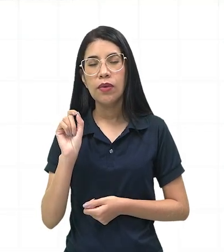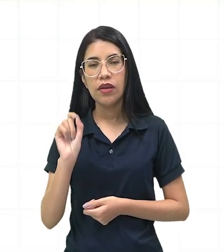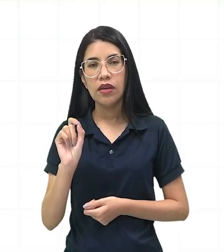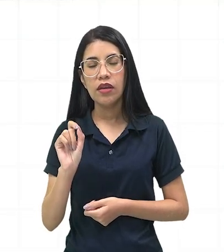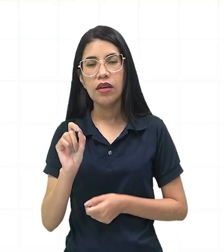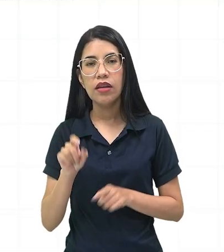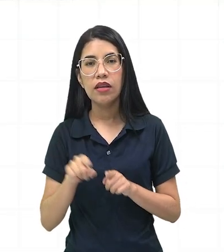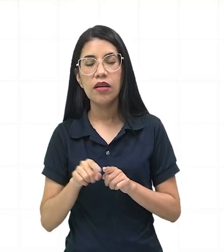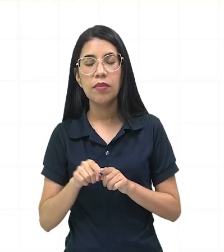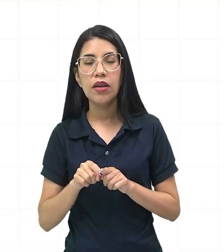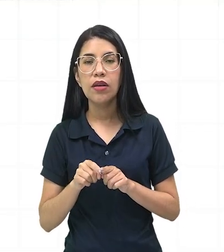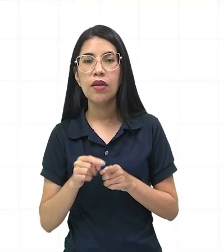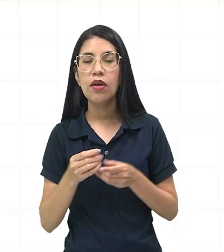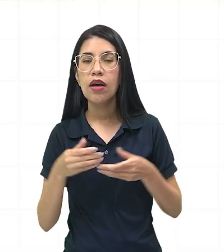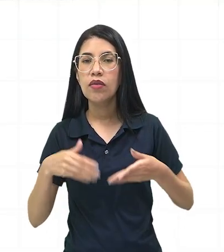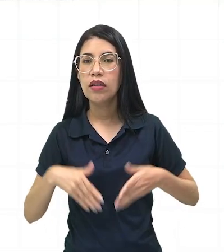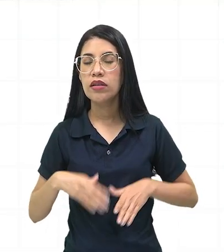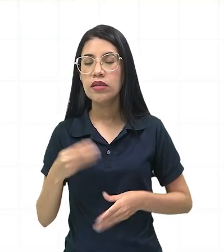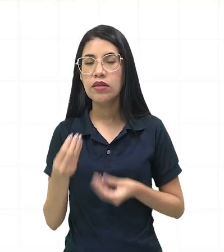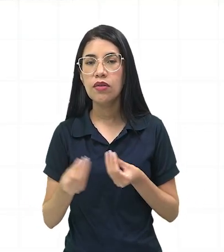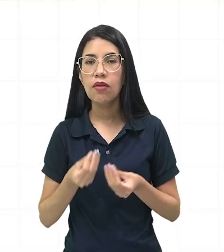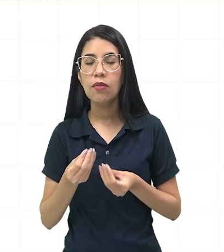E para onde eu vou?